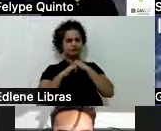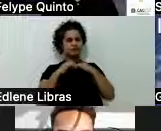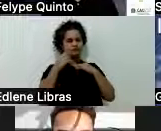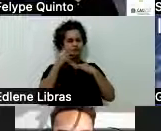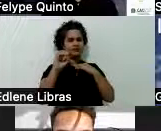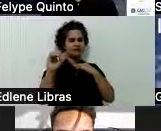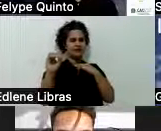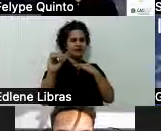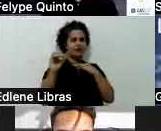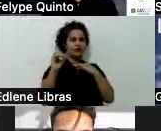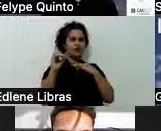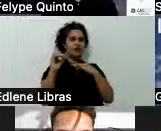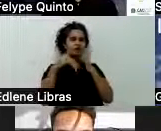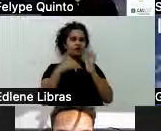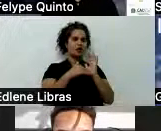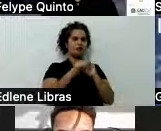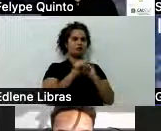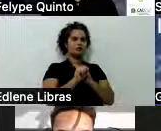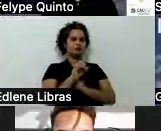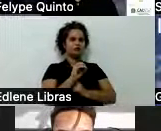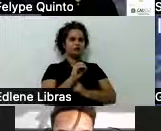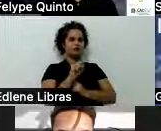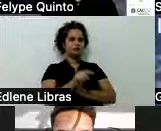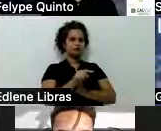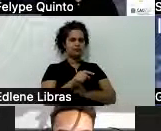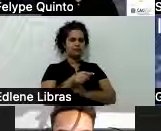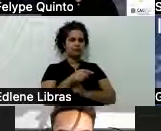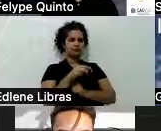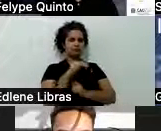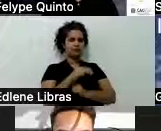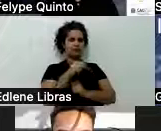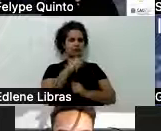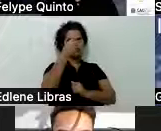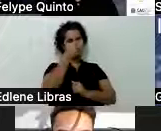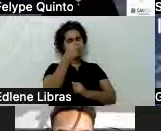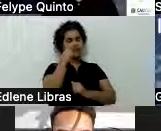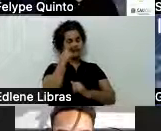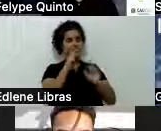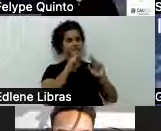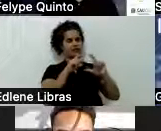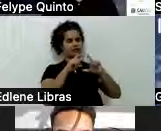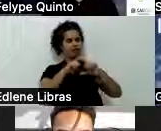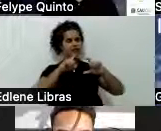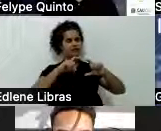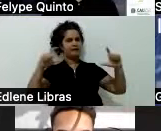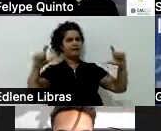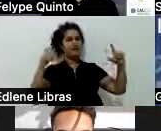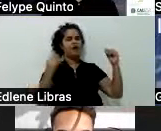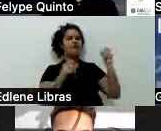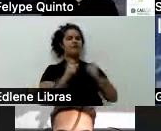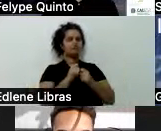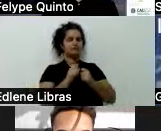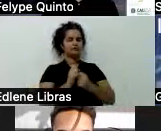até 80 mil metros quadrados, para poder mostrar essa diferença de porte. E criamos também